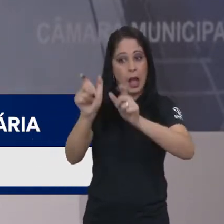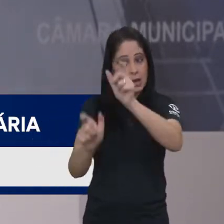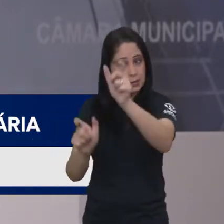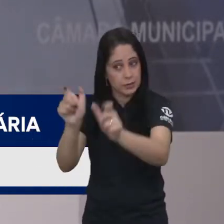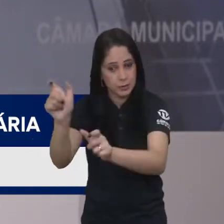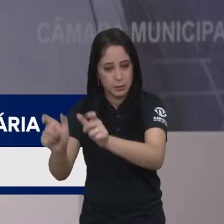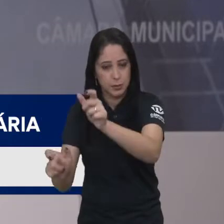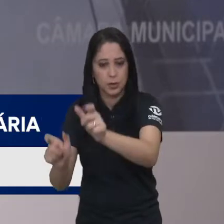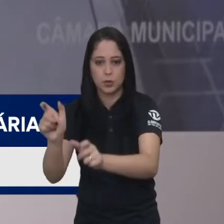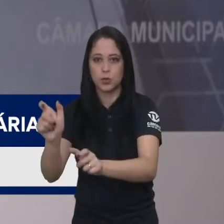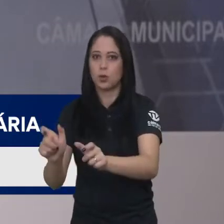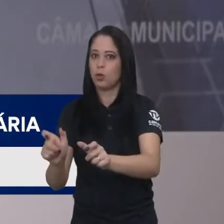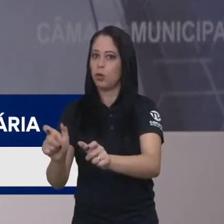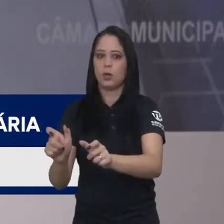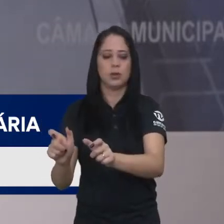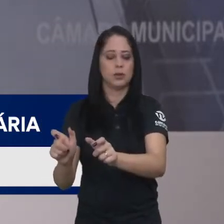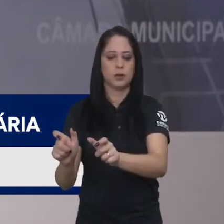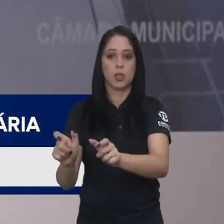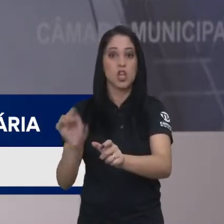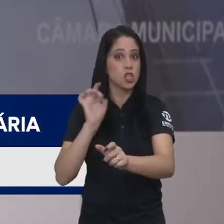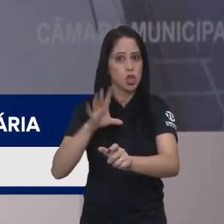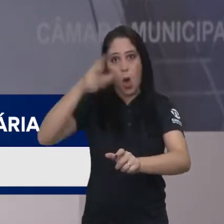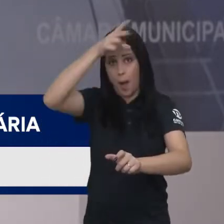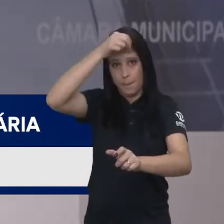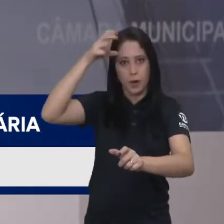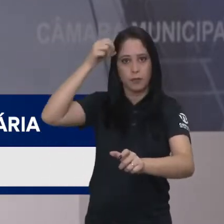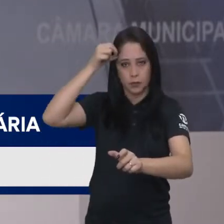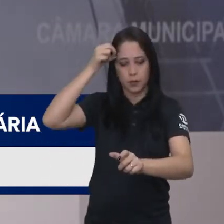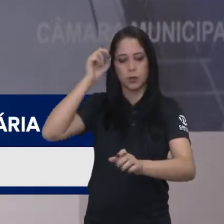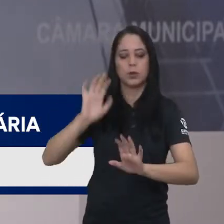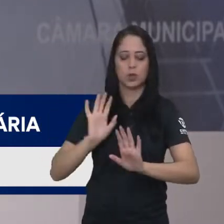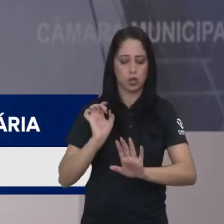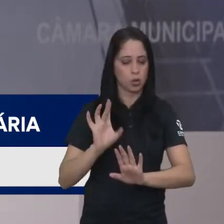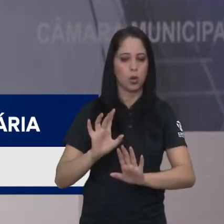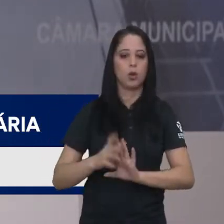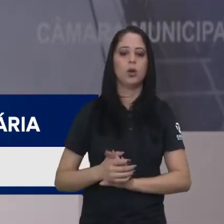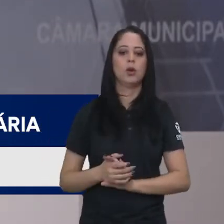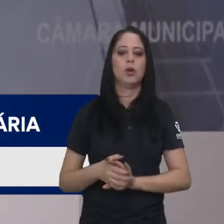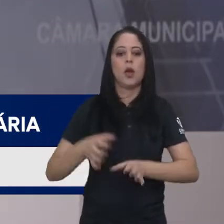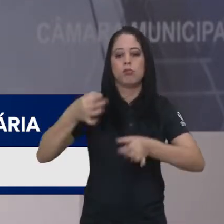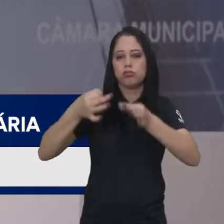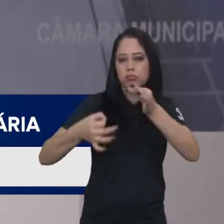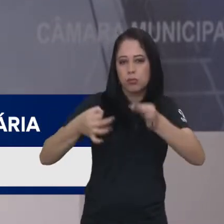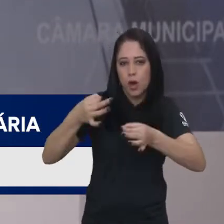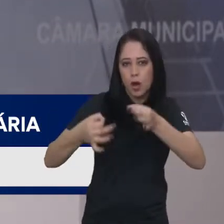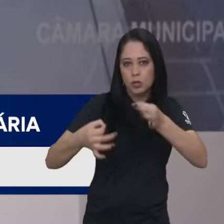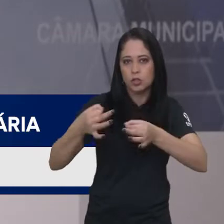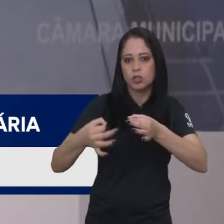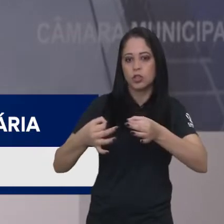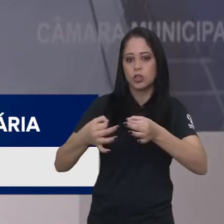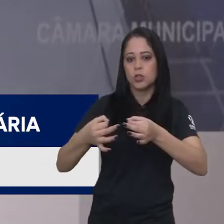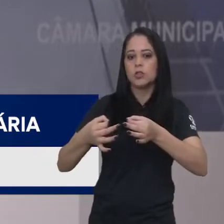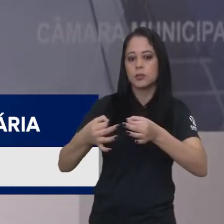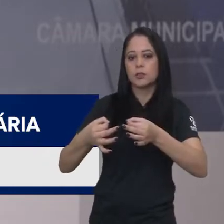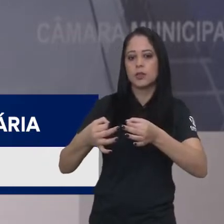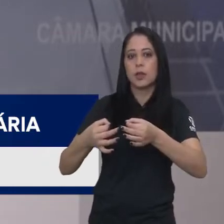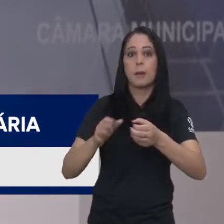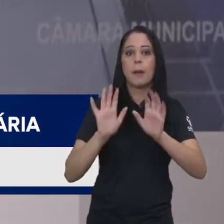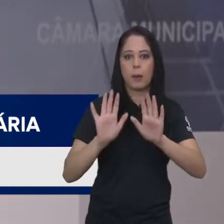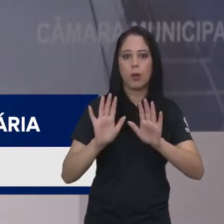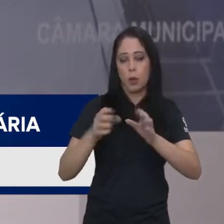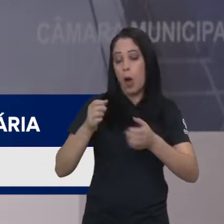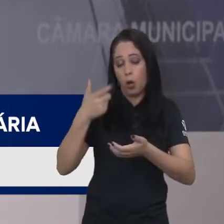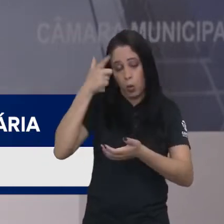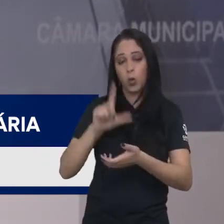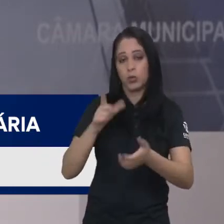intimados dessa sentença, ninguém participou desse processo, somente a Prefeitura, que foi a ré. E a ação foi julgada procedente e aí o bairro ficou